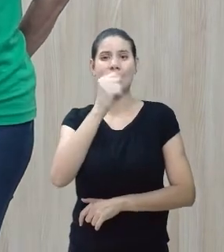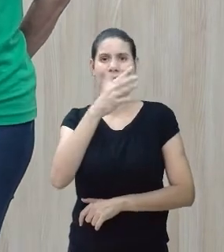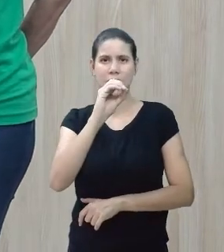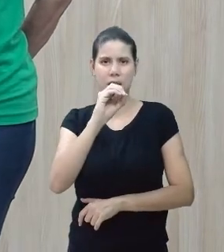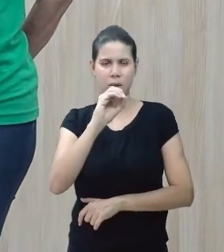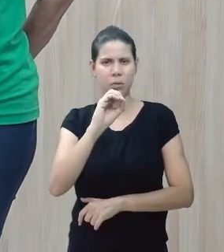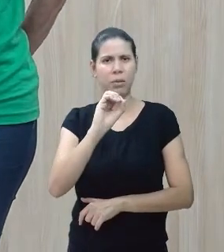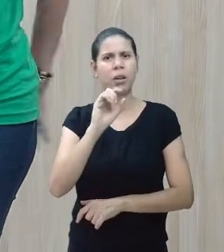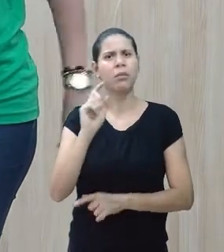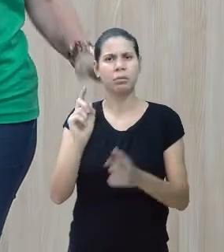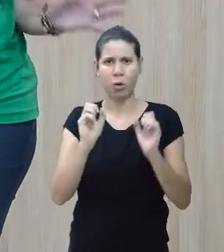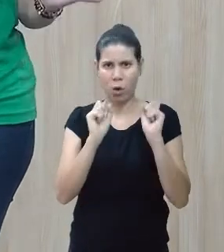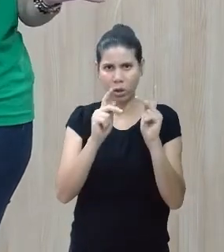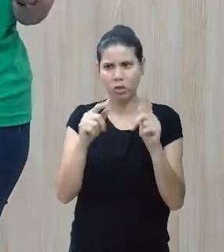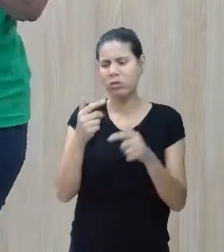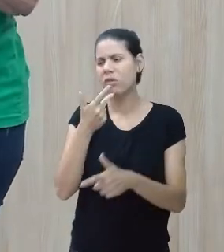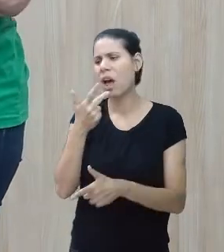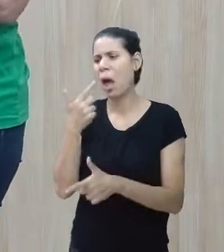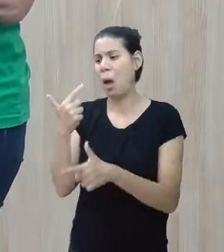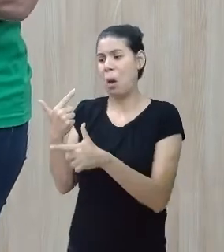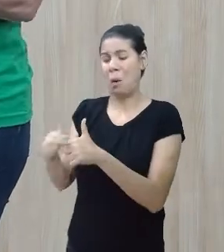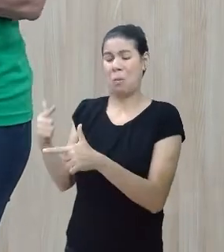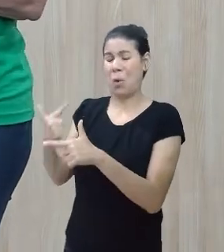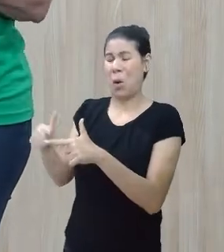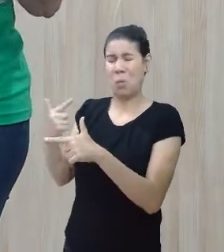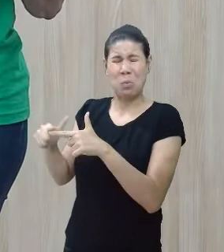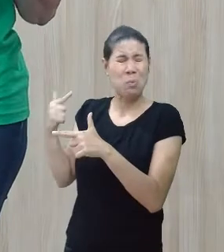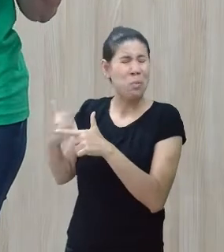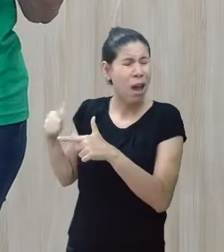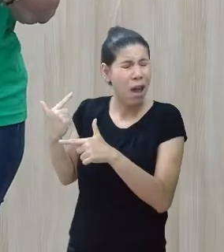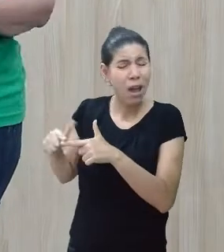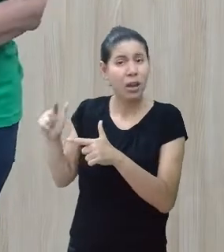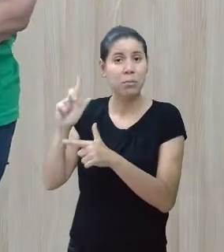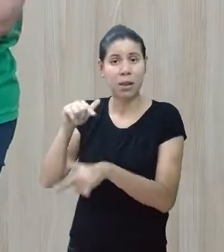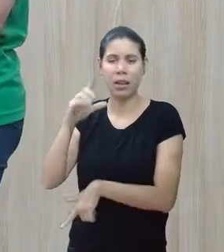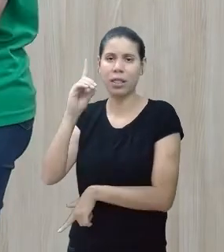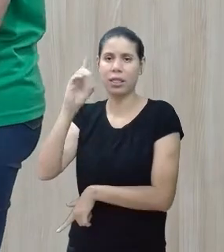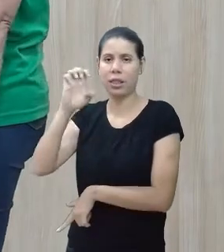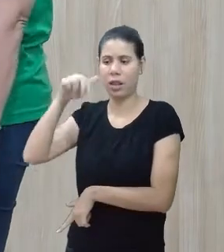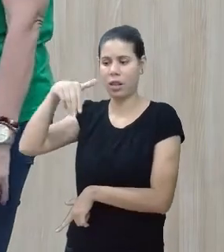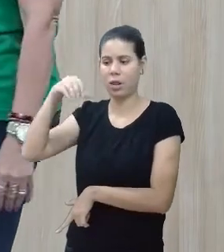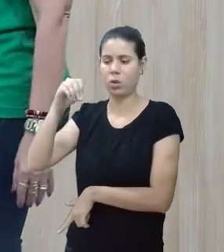problemas no trabalho, então vocês sabem que é uma, o quê? Denotação.